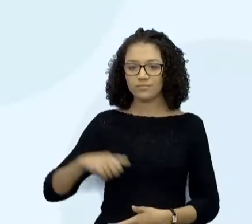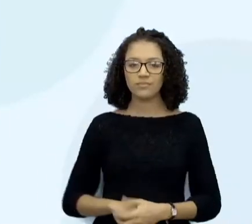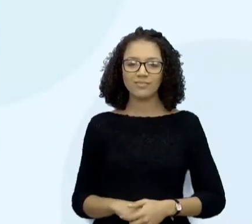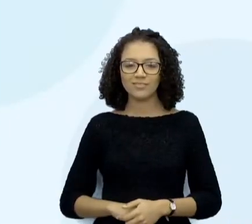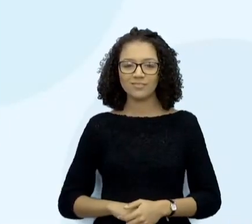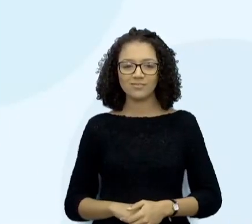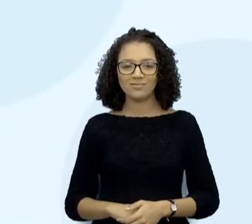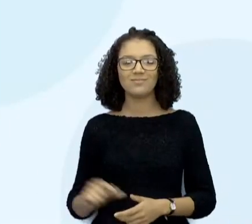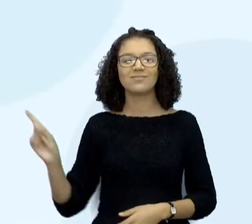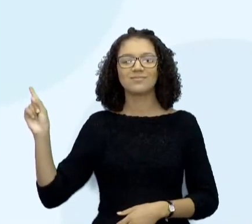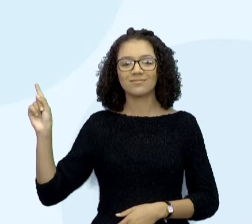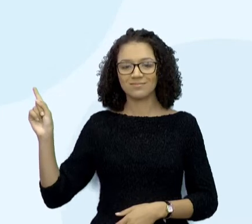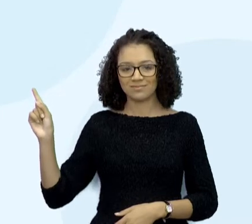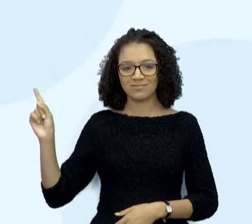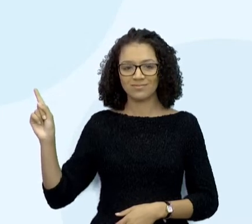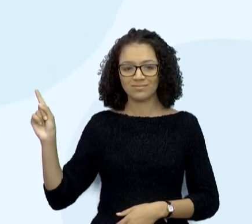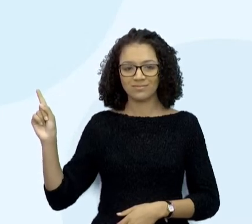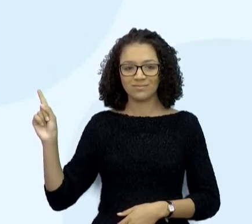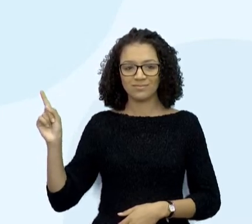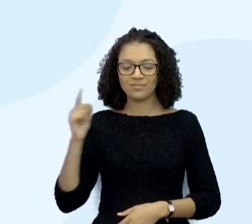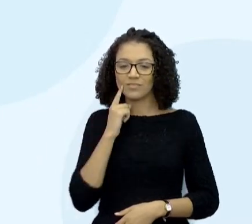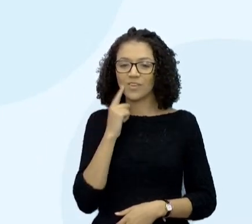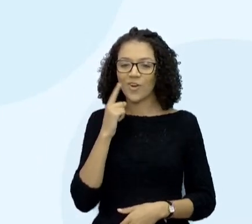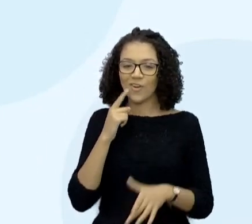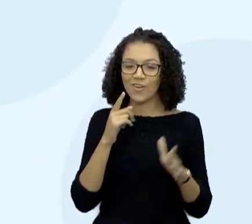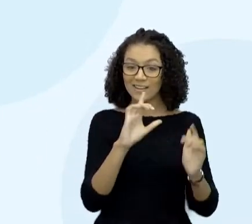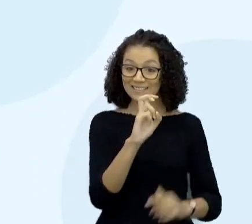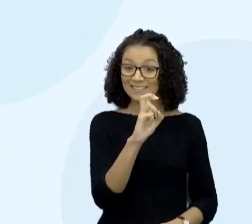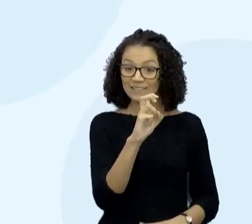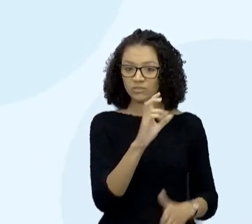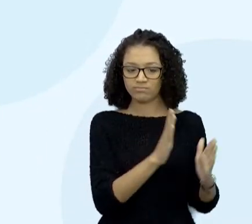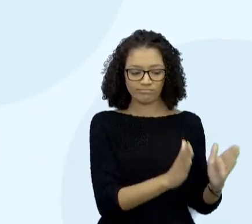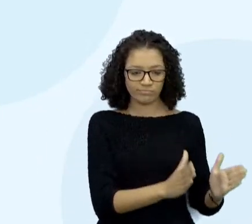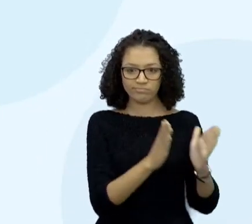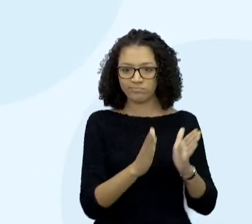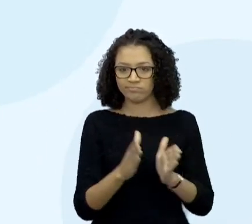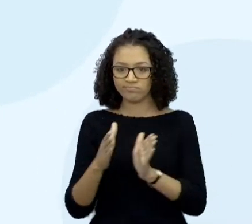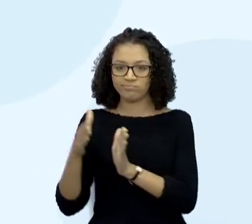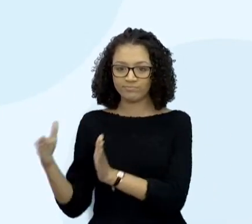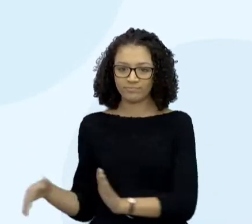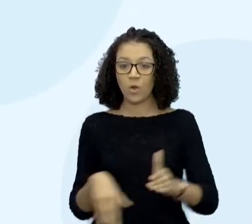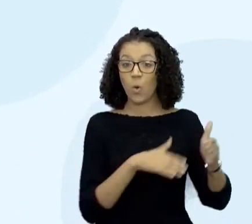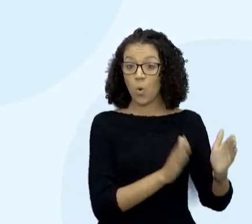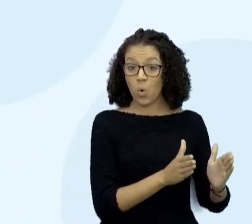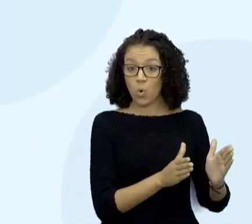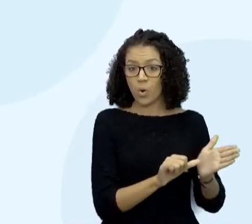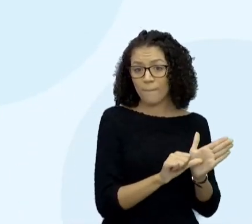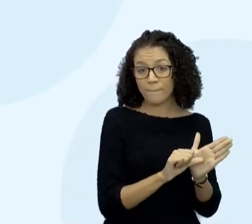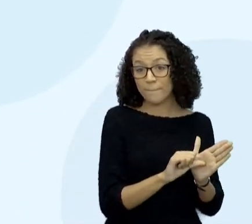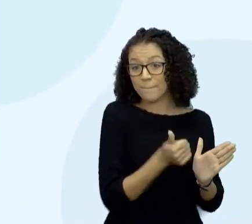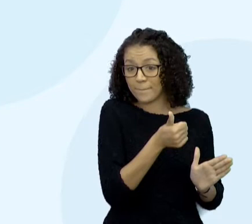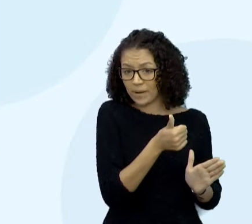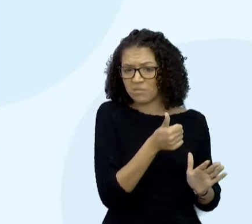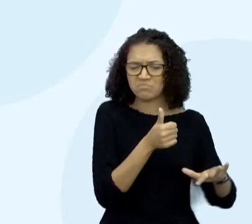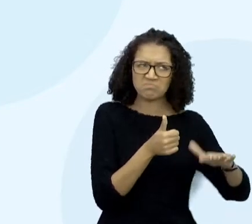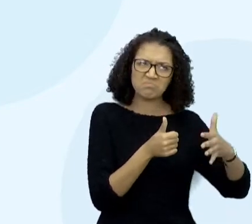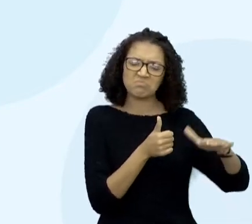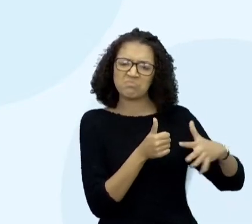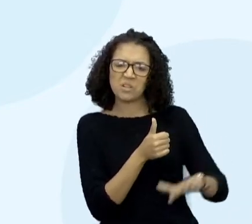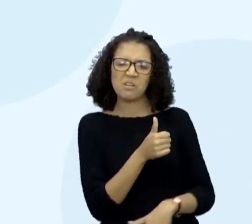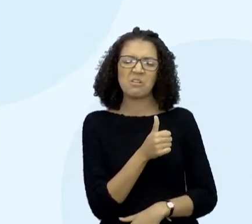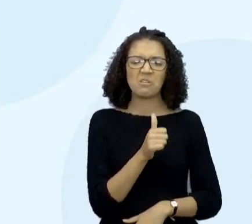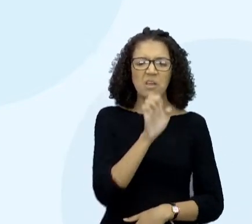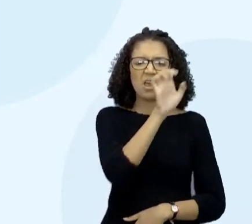aí os 5 estágios da transição demográfica. No estágio 1, que é mais ou menos da época da Europa, lá